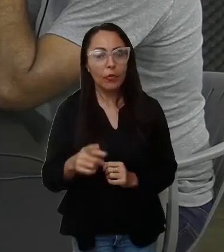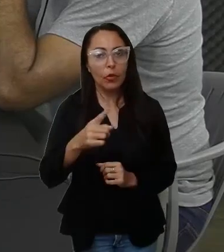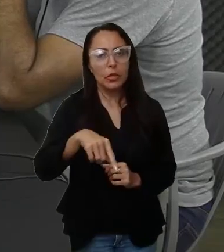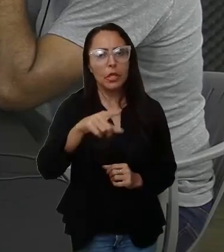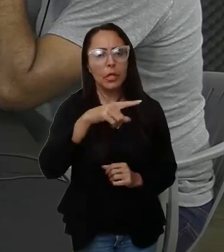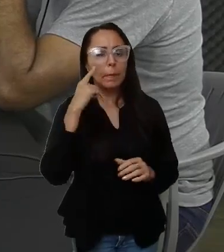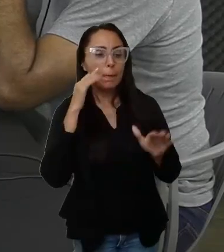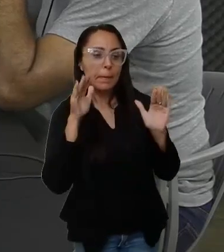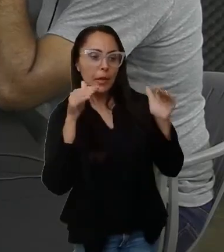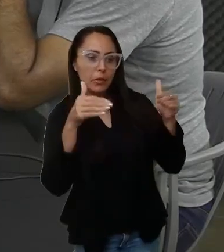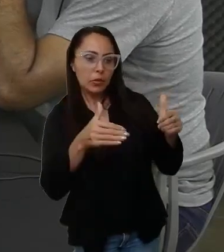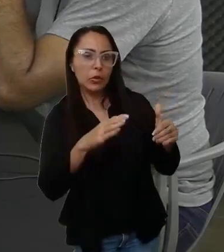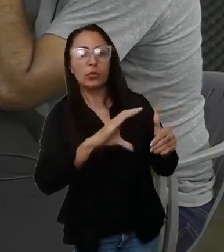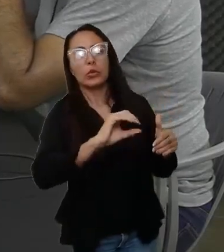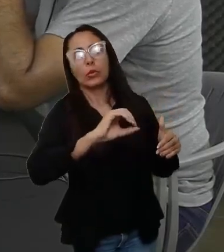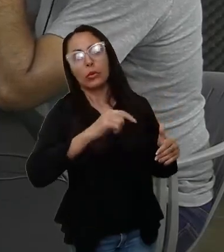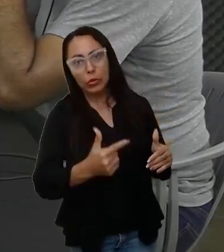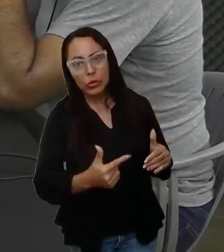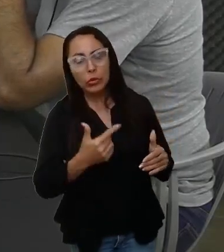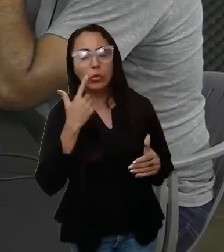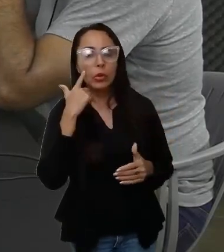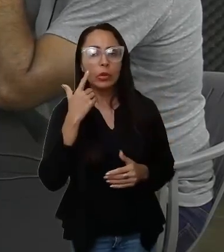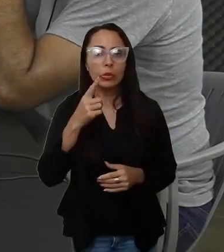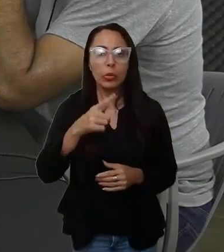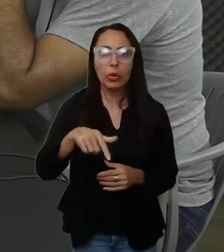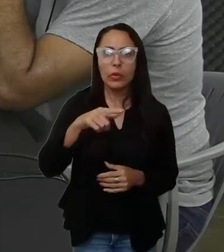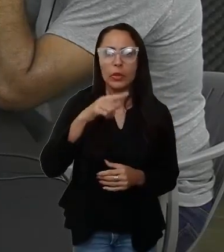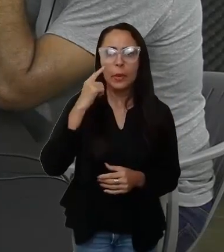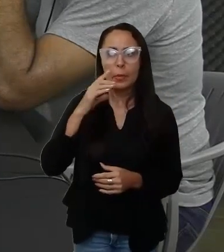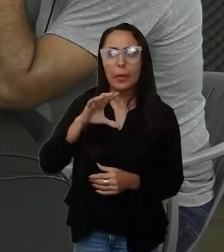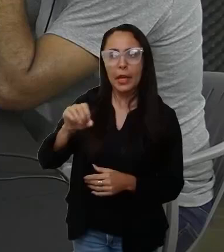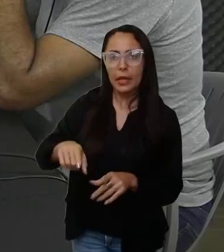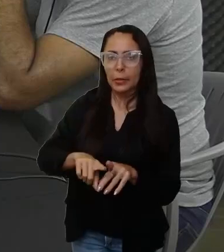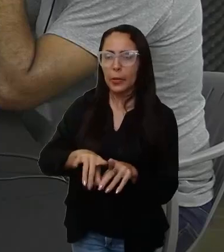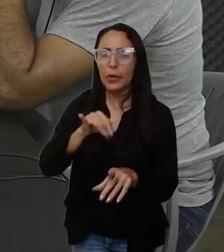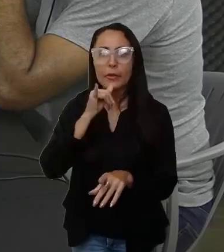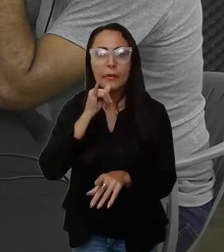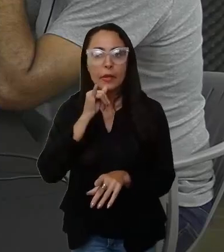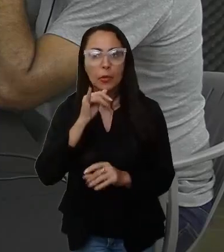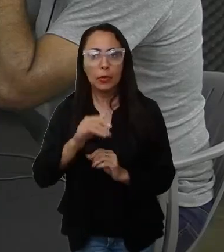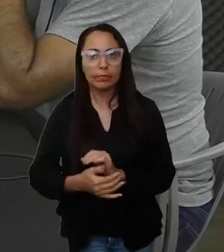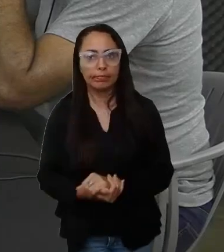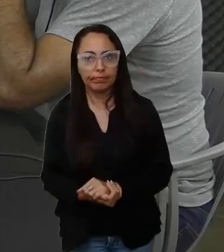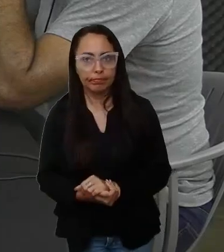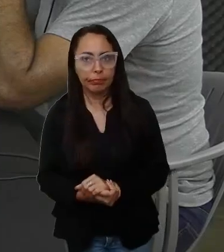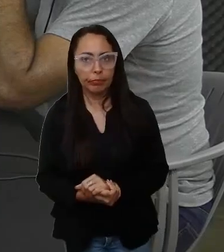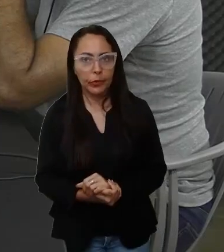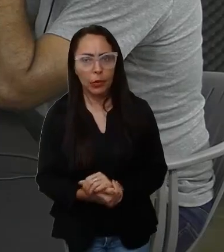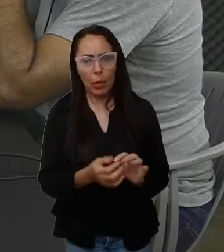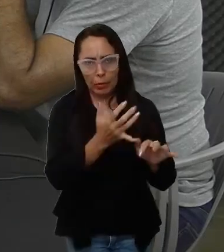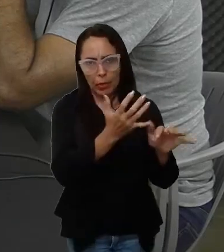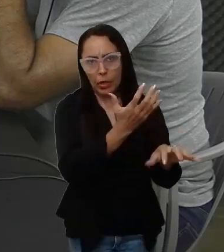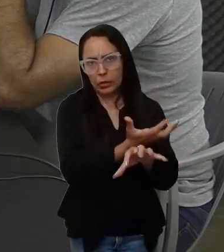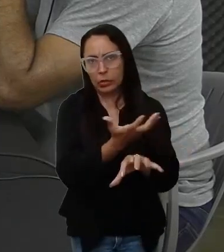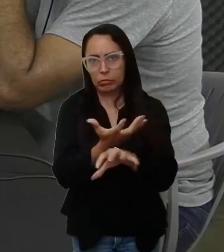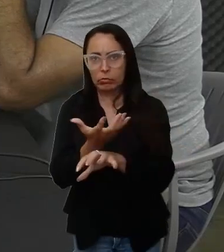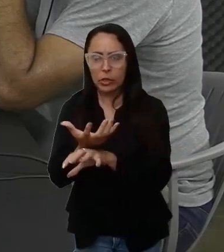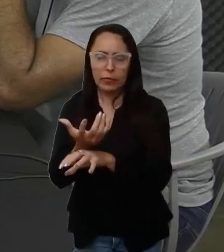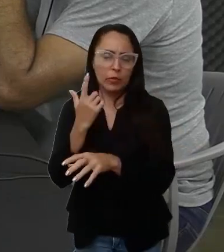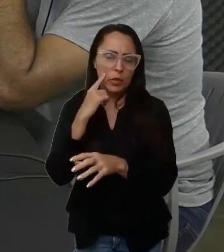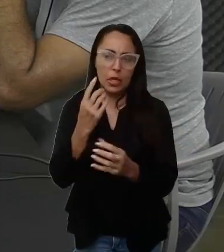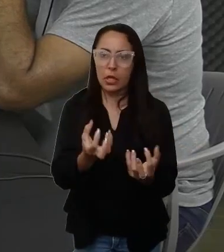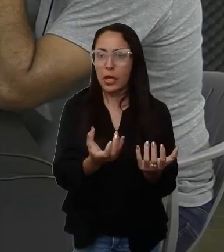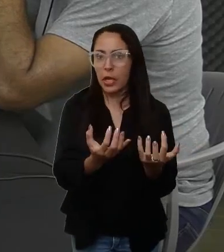adicionando carbono. No momento em que você pega, por exemplo, uma planta e você queima essa planta,